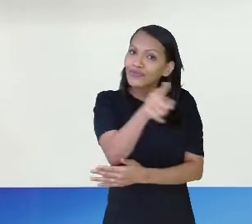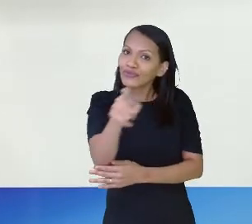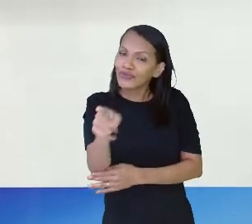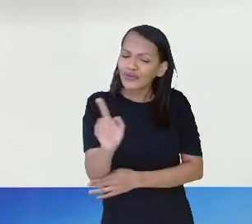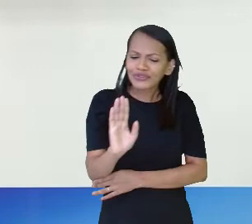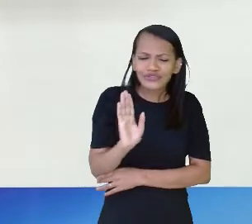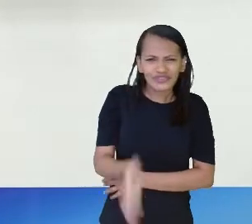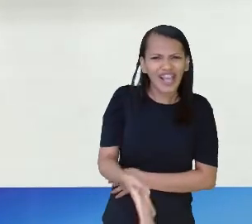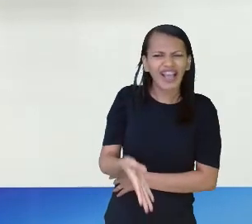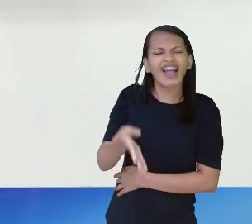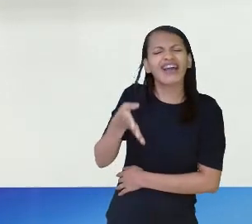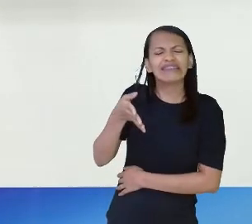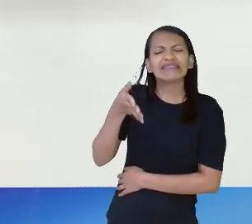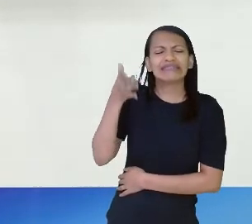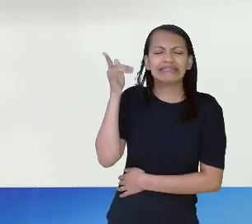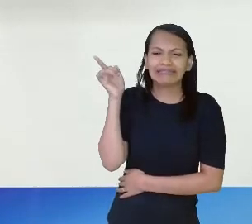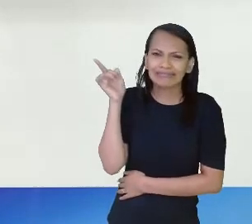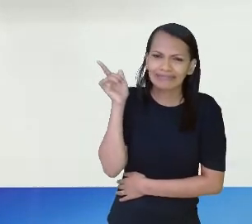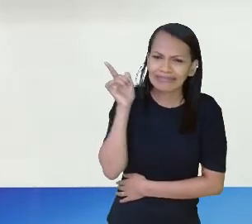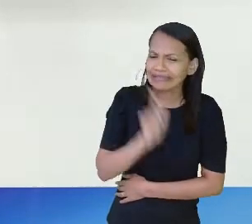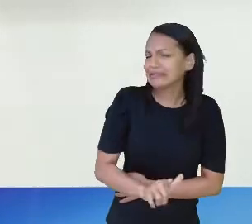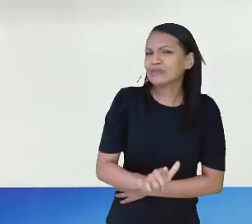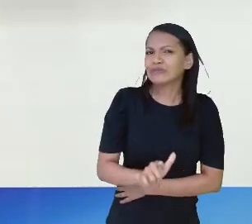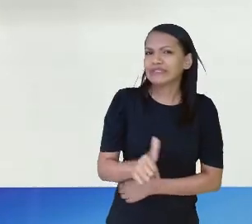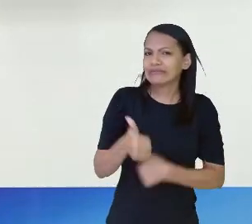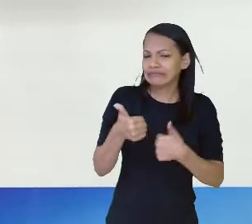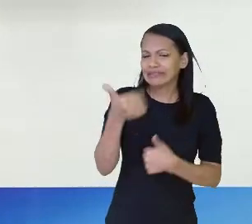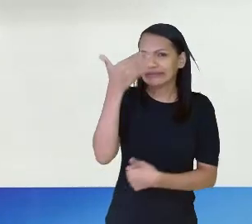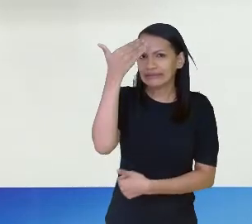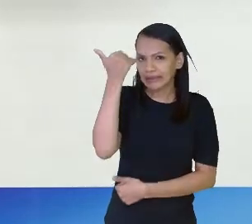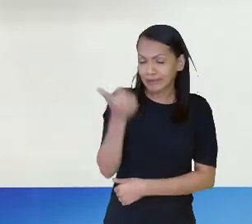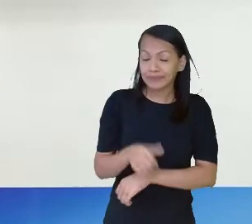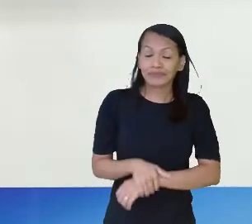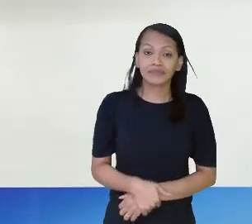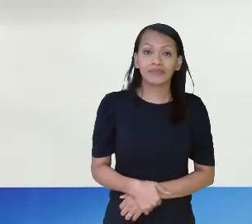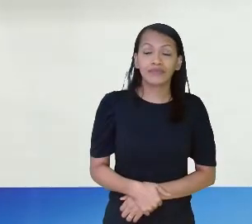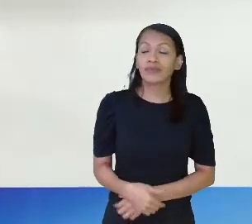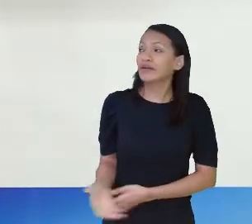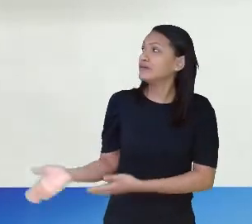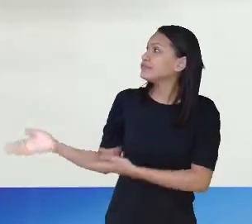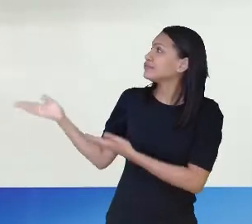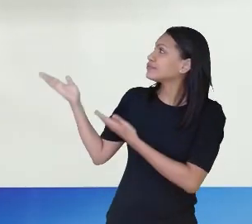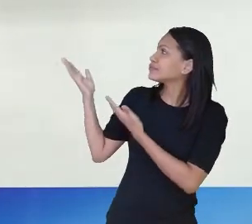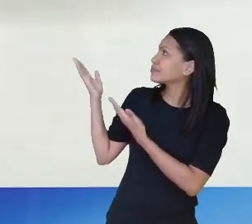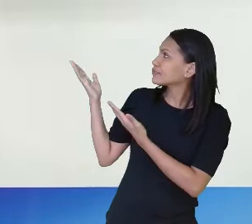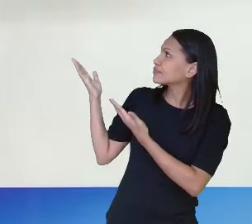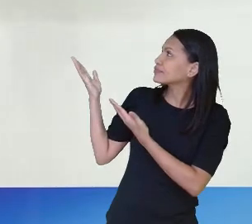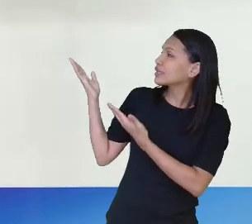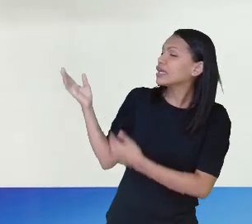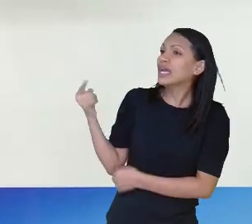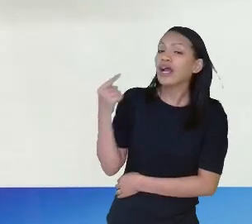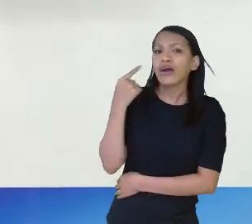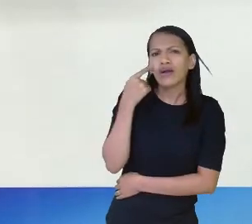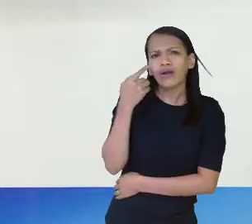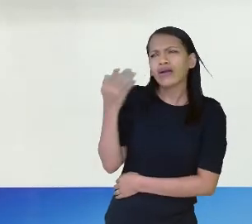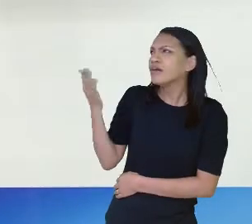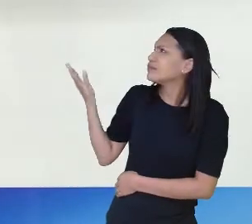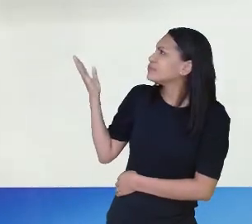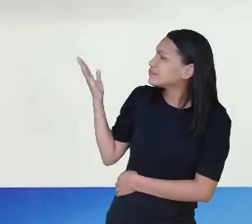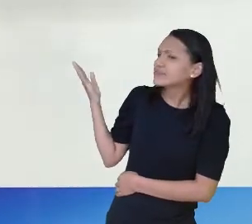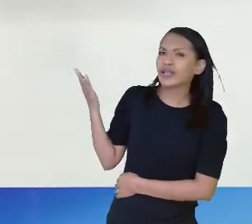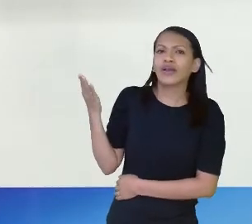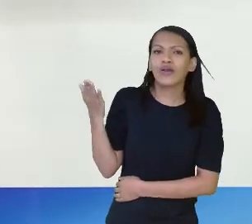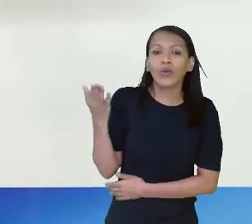estarem feras em multiplicação, beleza? Vamos lá. Eu trouxe aqui esse jogo de dama,